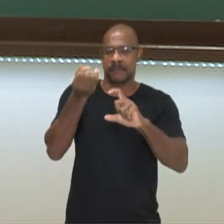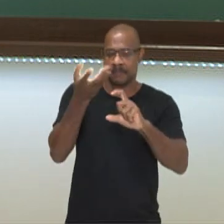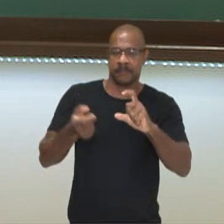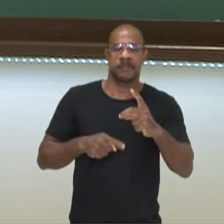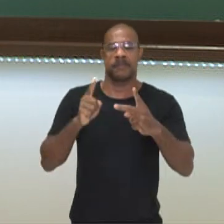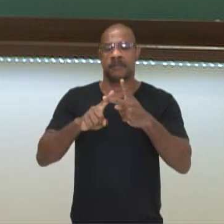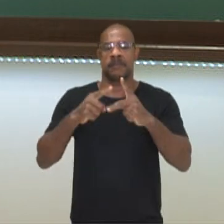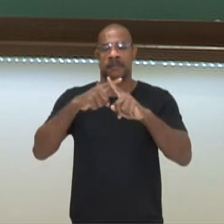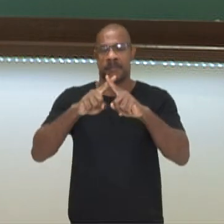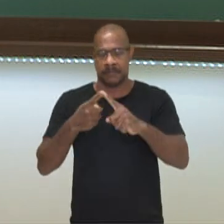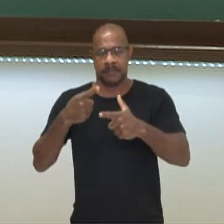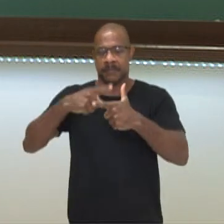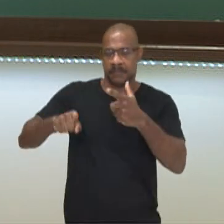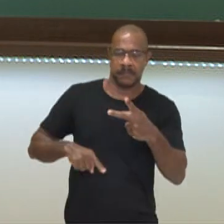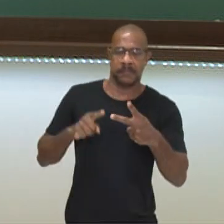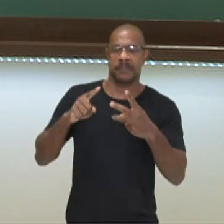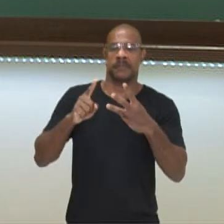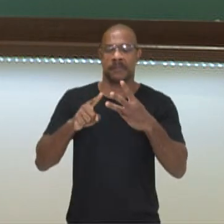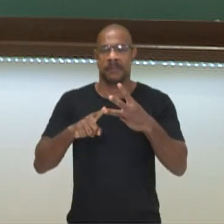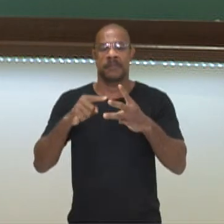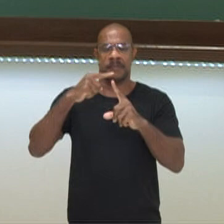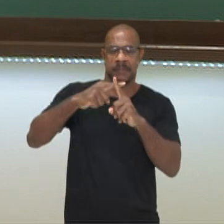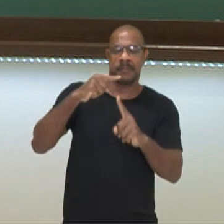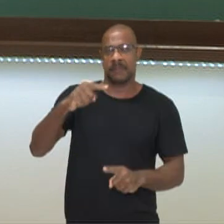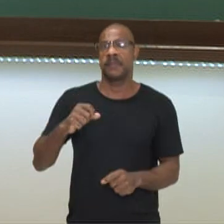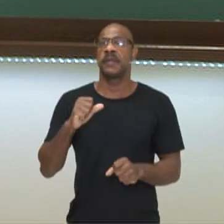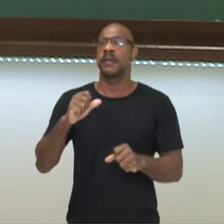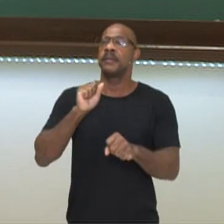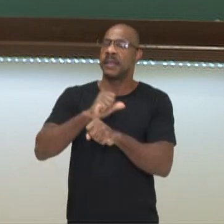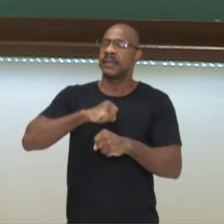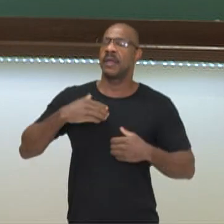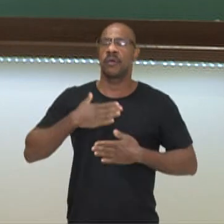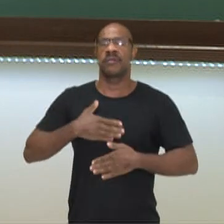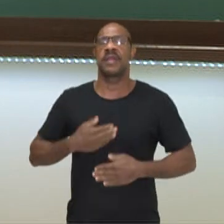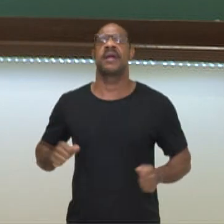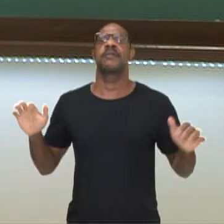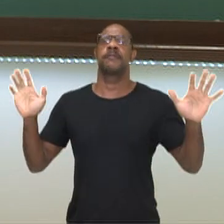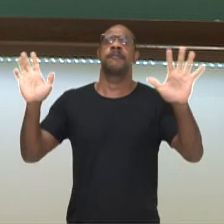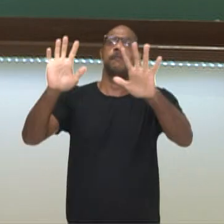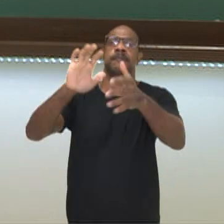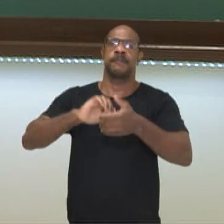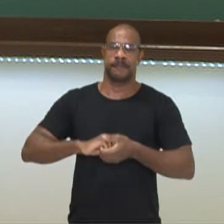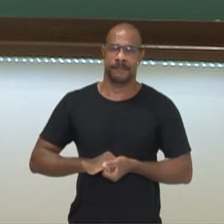divisão, e por fim, adição e subtração. Espero que tenham gostado e até breve!